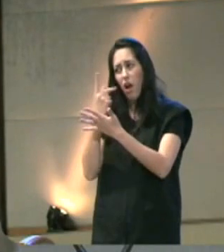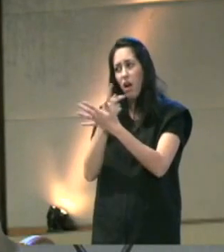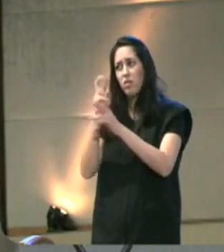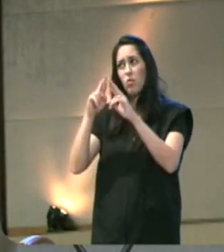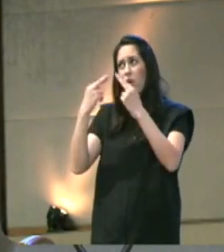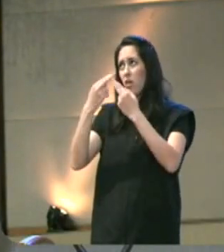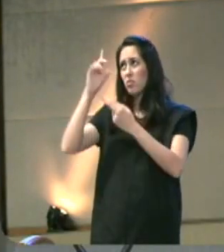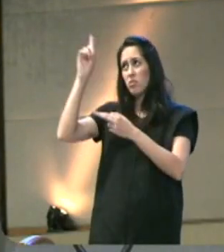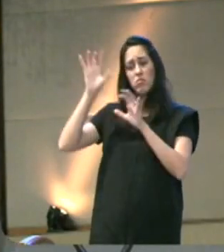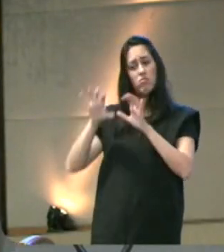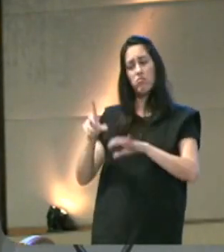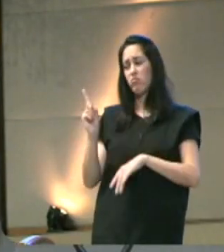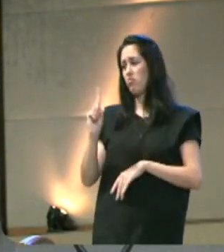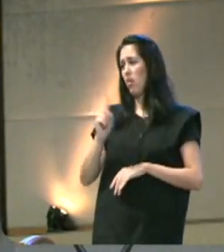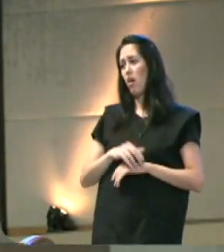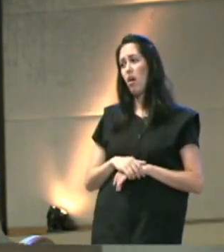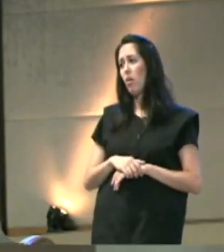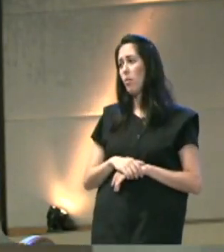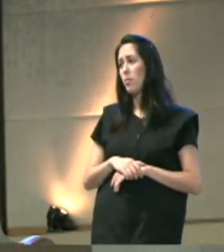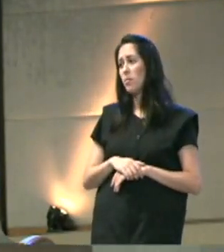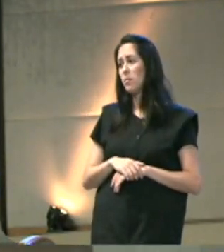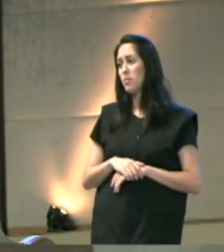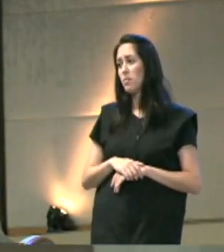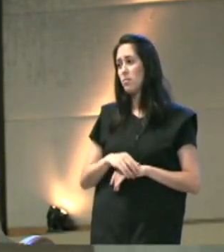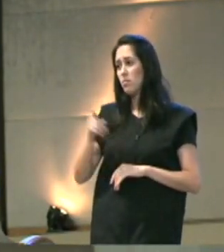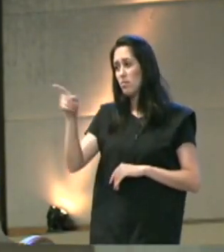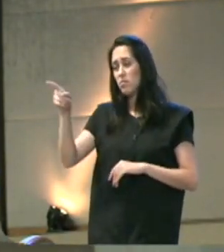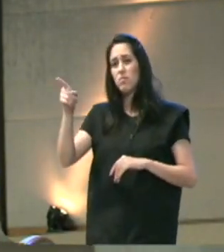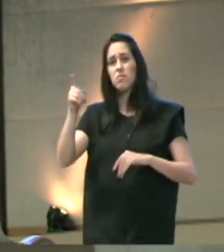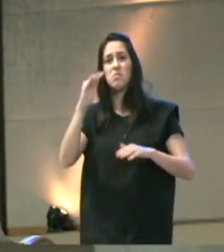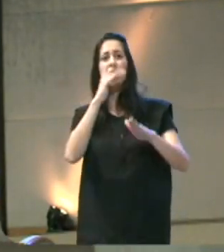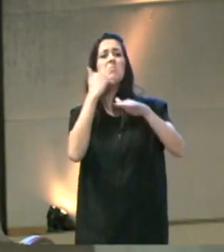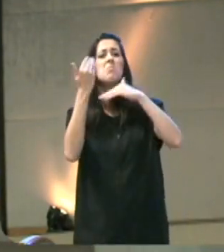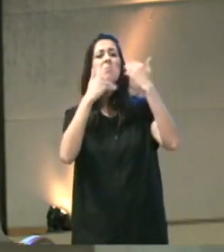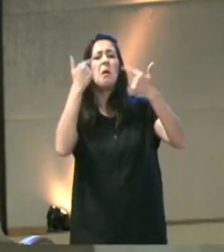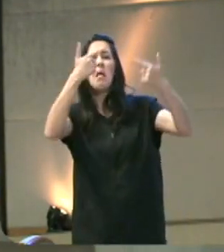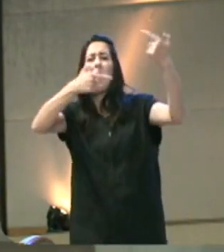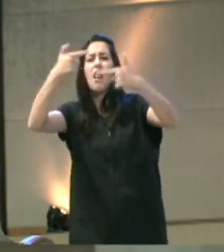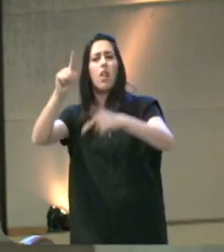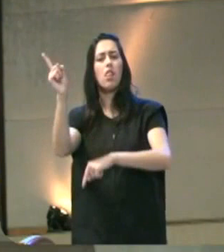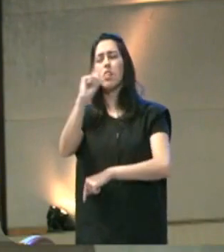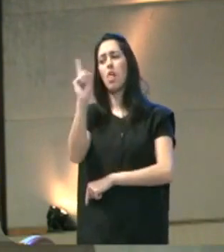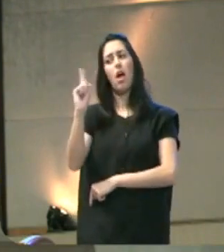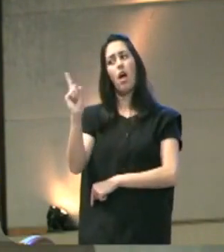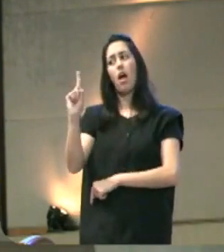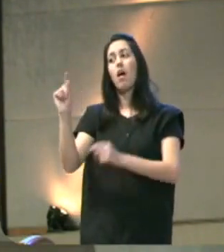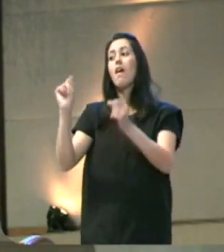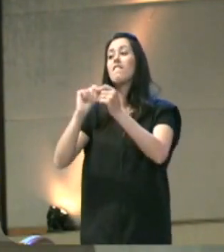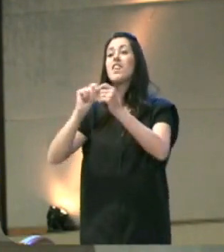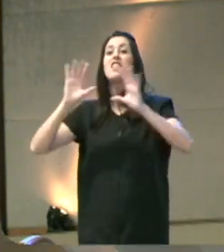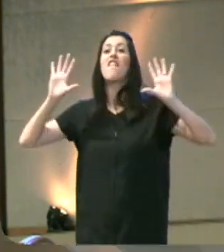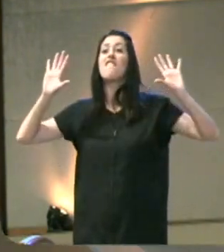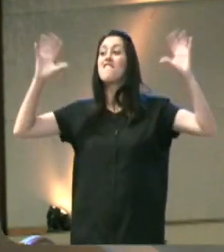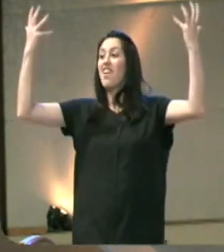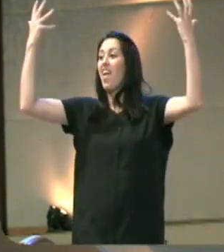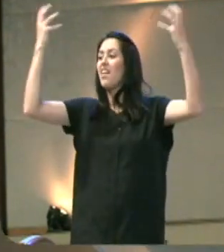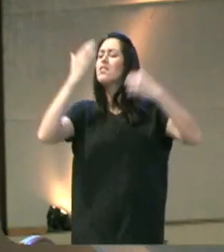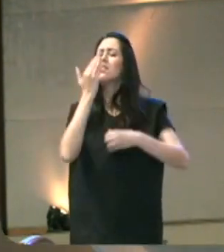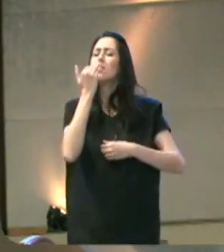Deus. Ao invés de matar todo mundo, você vai fazer uma festa,